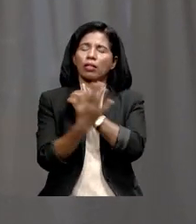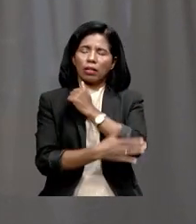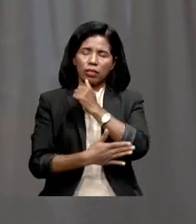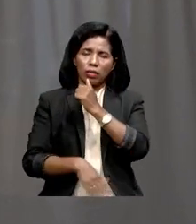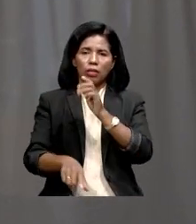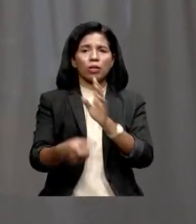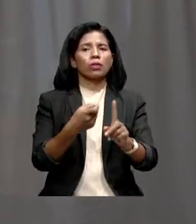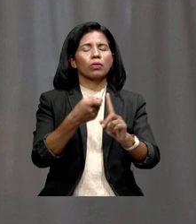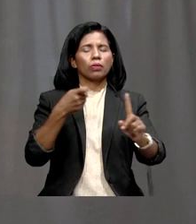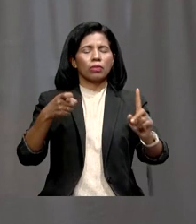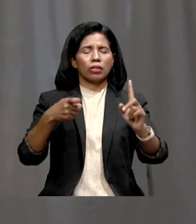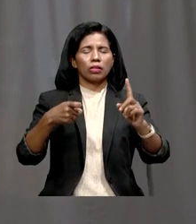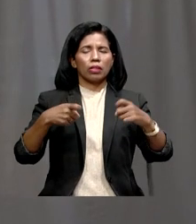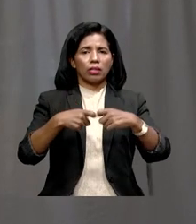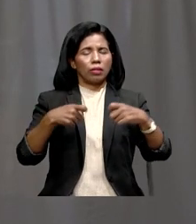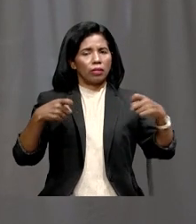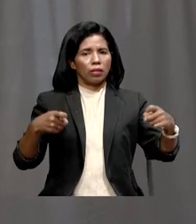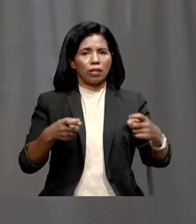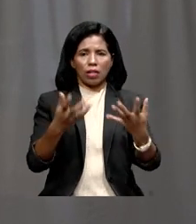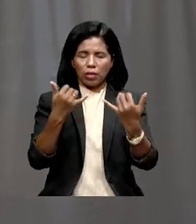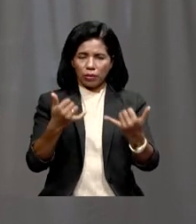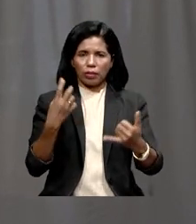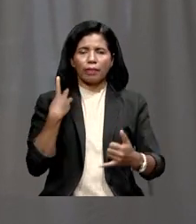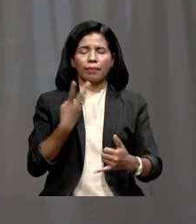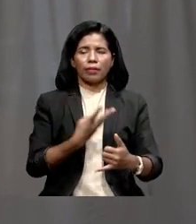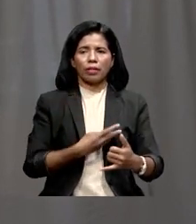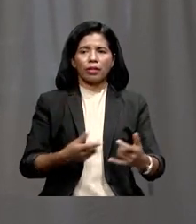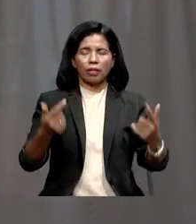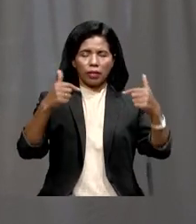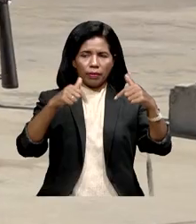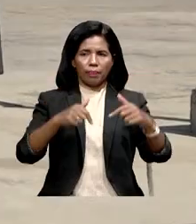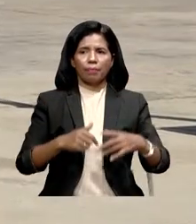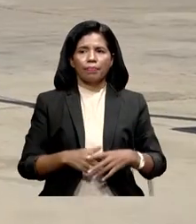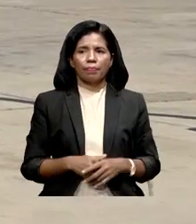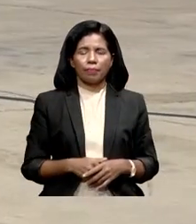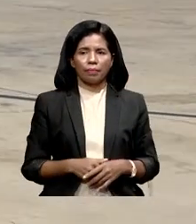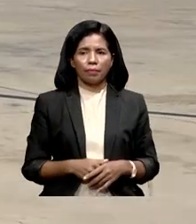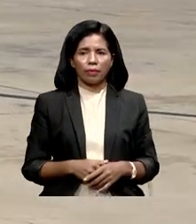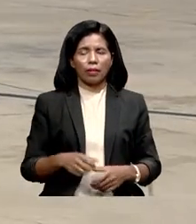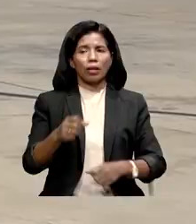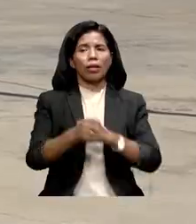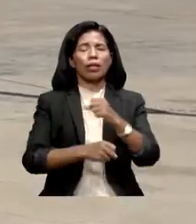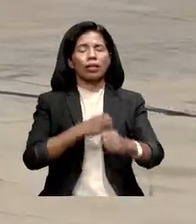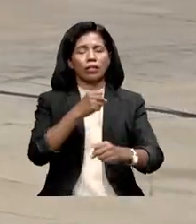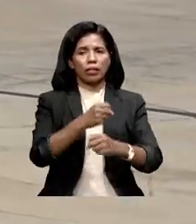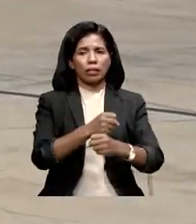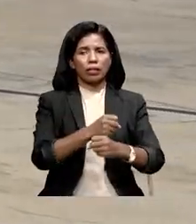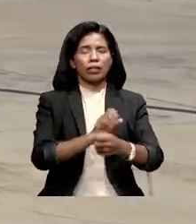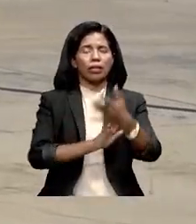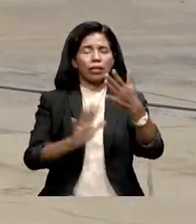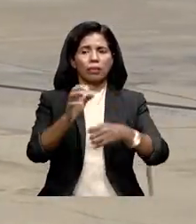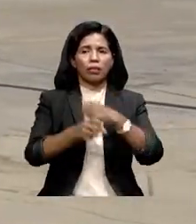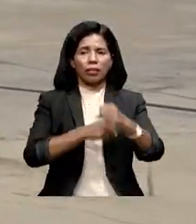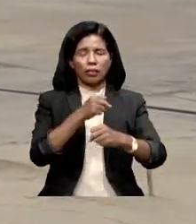husi colonialismo, nevema que durante dane invasor eleita. Aniversário FALINTIL badala hatnu resencia